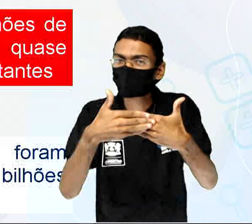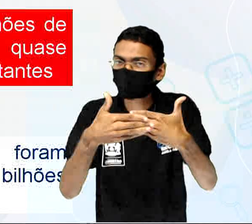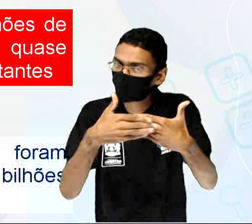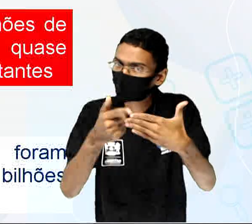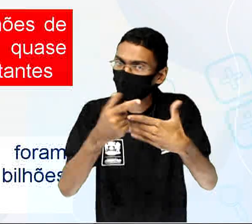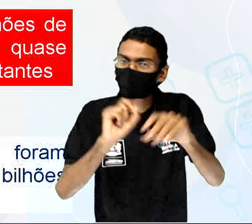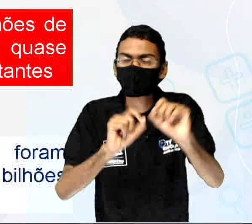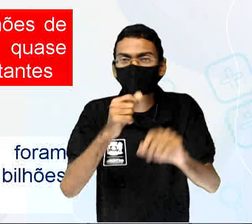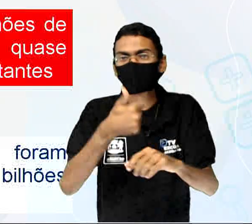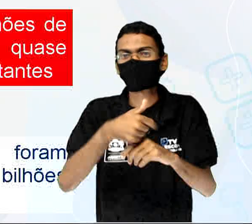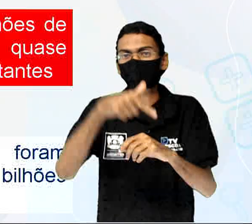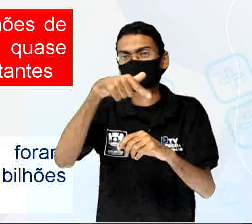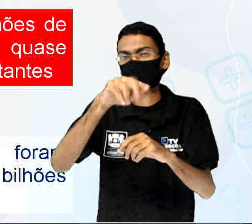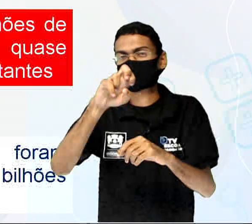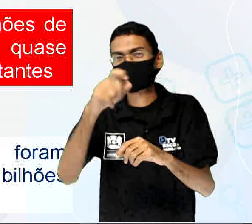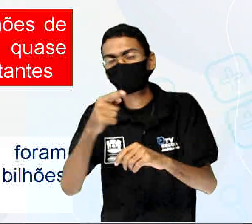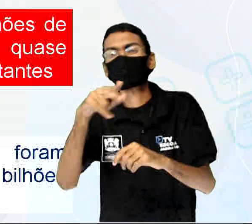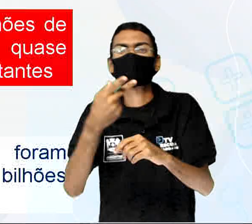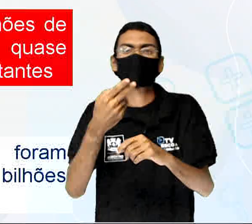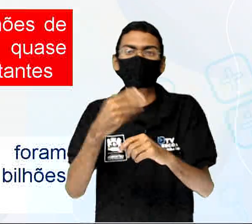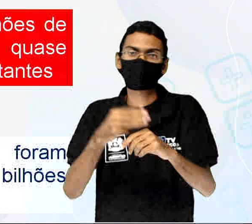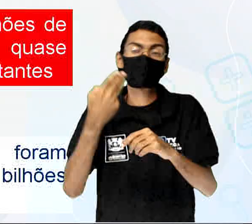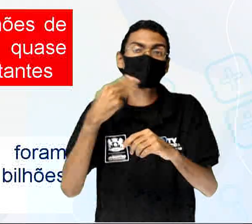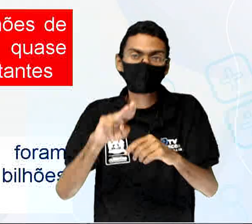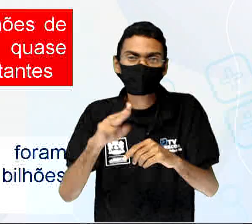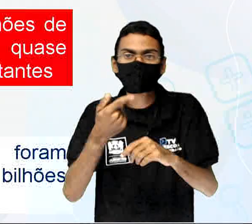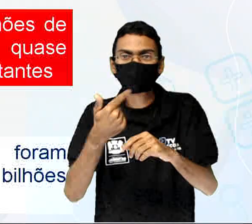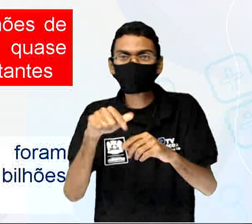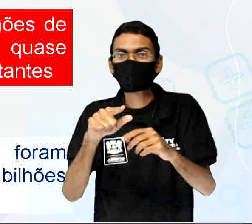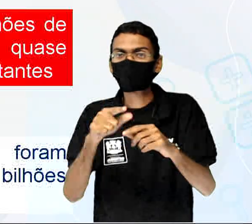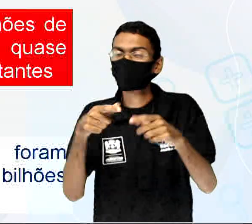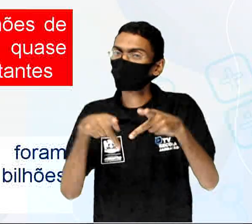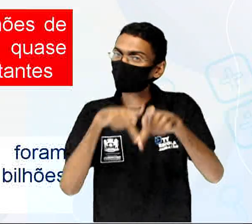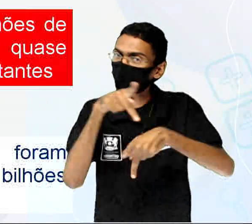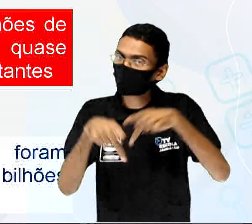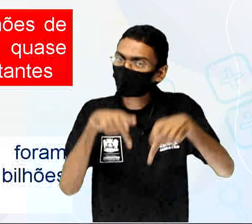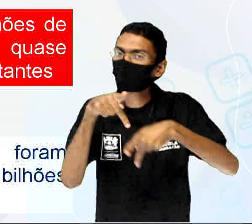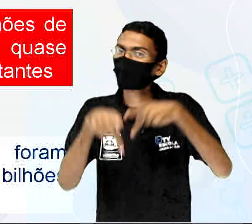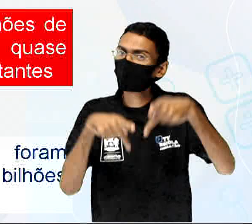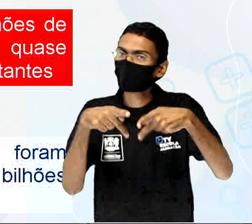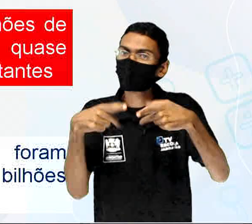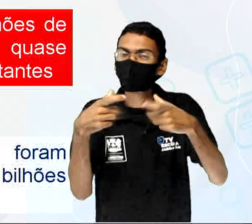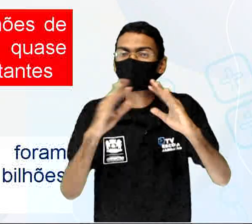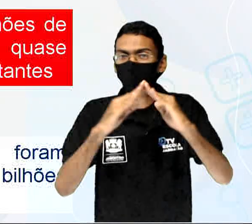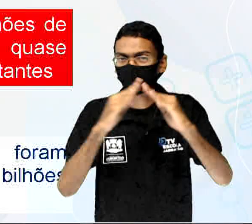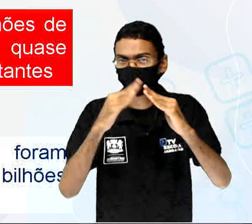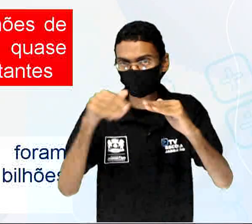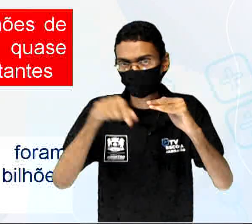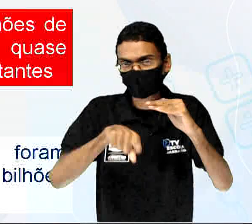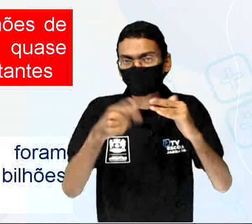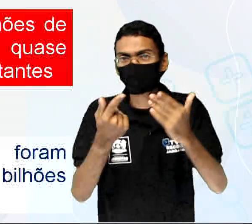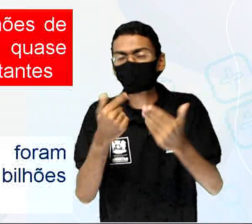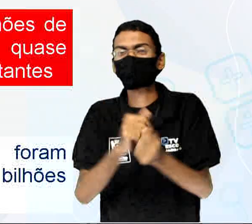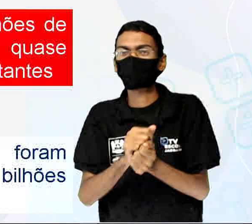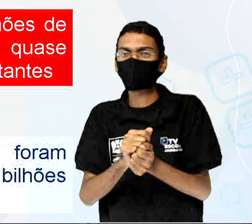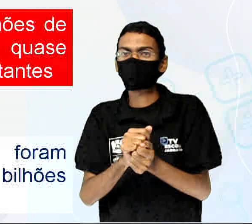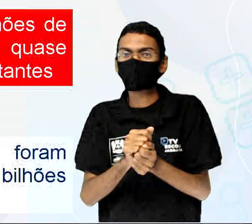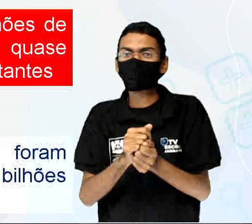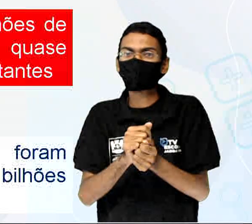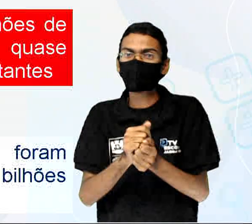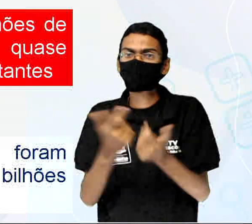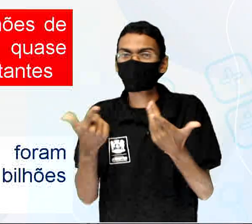275 milhões de habitantes, sendo a Rússia responsável por quase metade dessa população. Então, os membros da comunidade foram